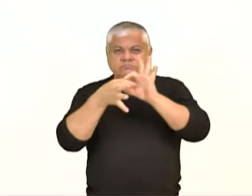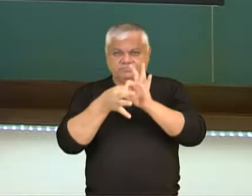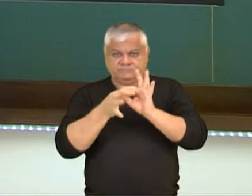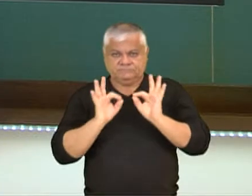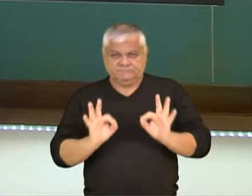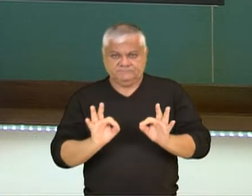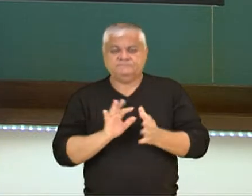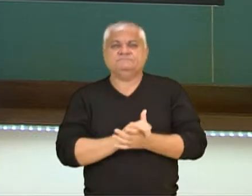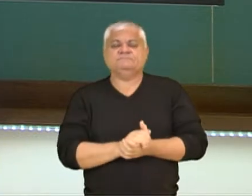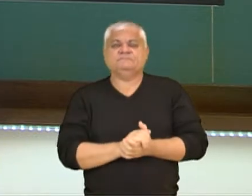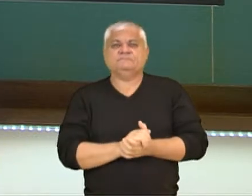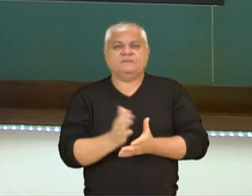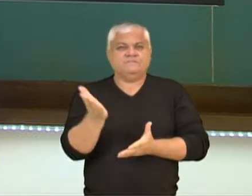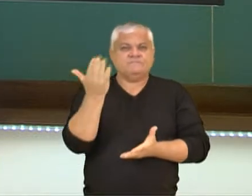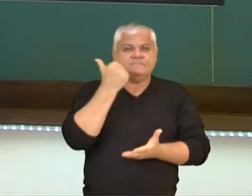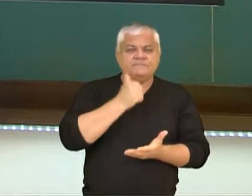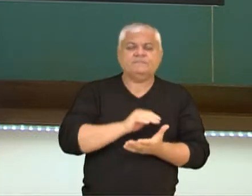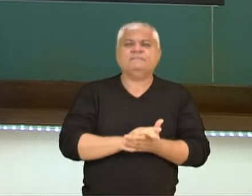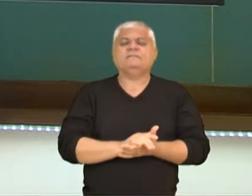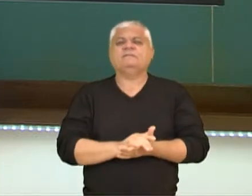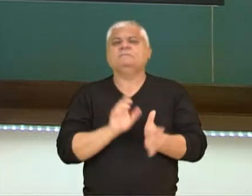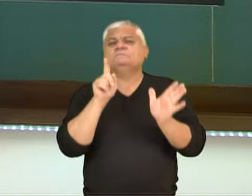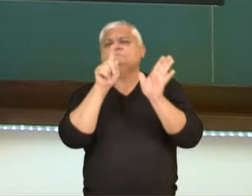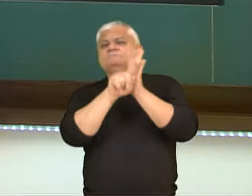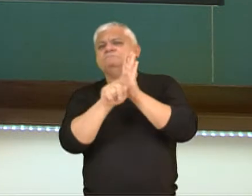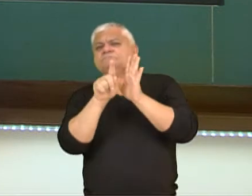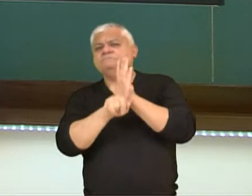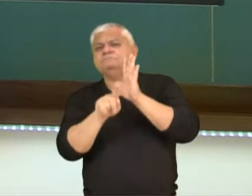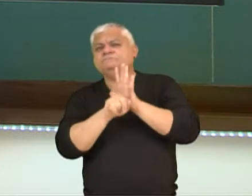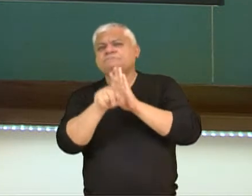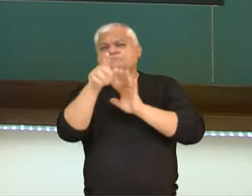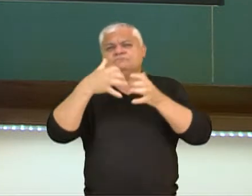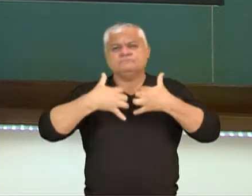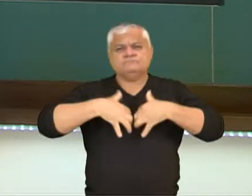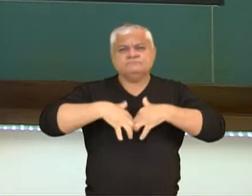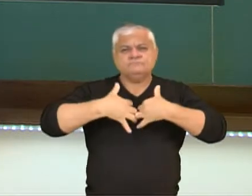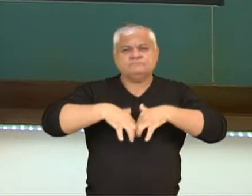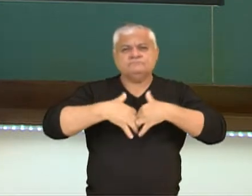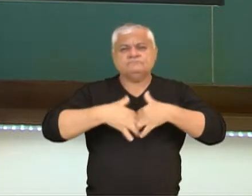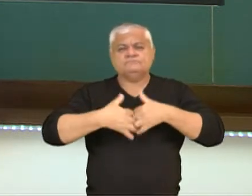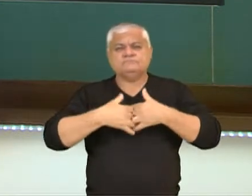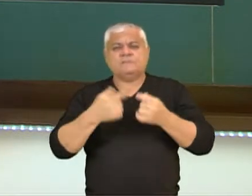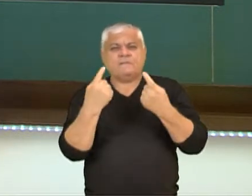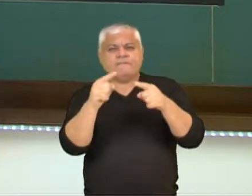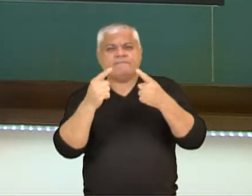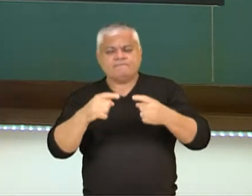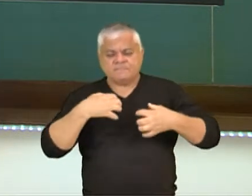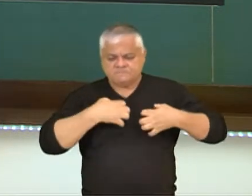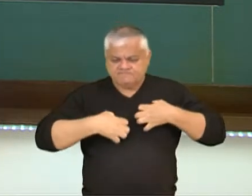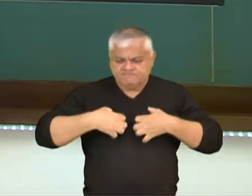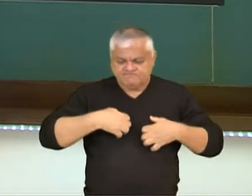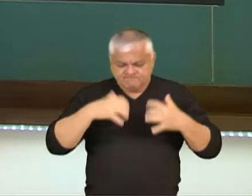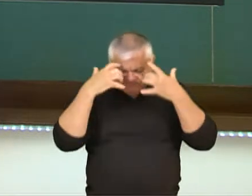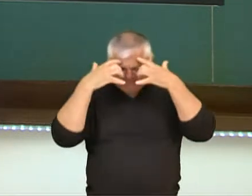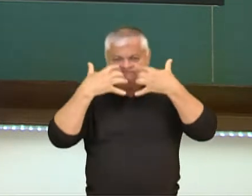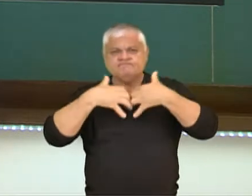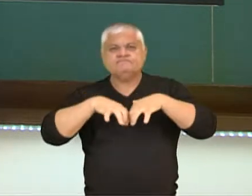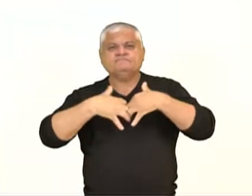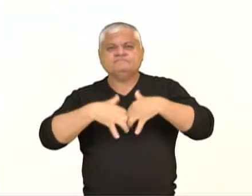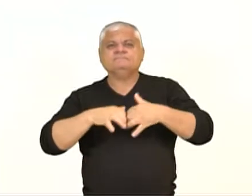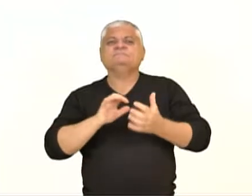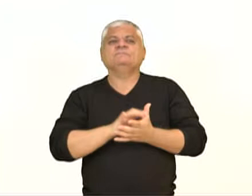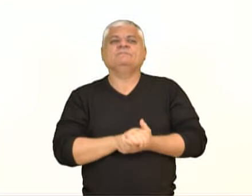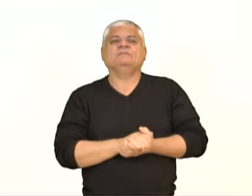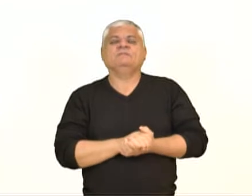sustentá-la. Então vamos lá, né? As nossas perguntas norteadoras, as perguntas provocativas que põem em movimento nosso pensamento,